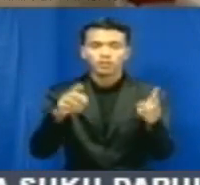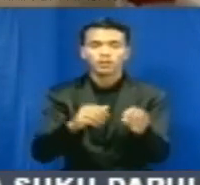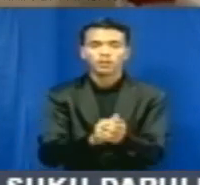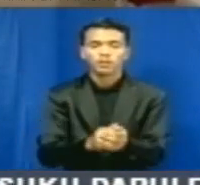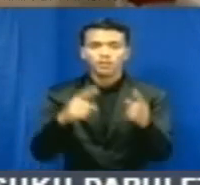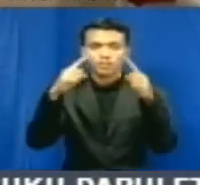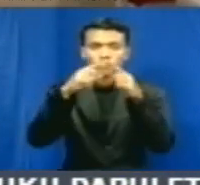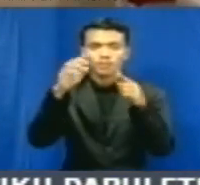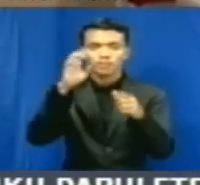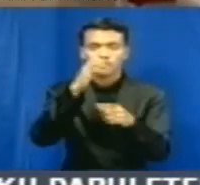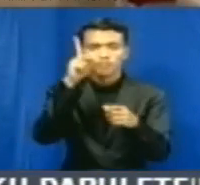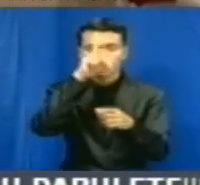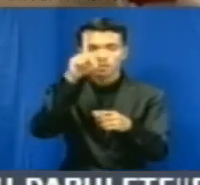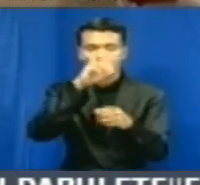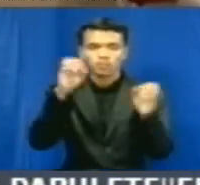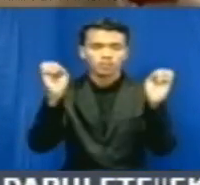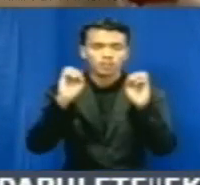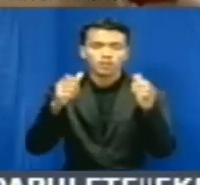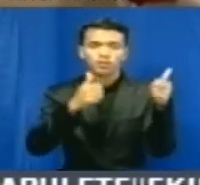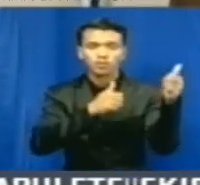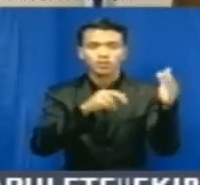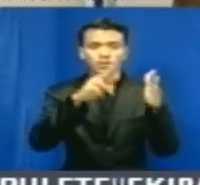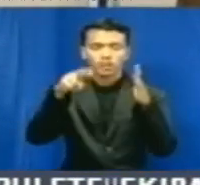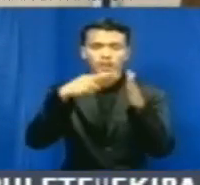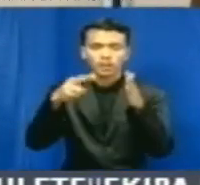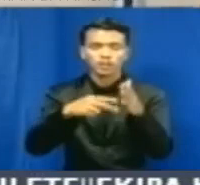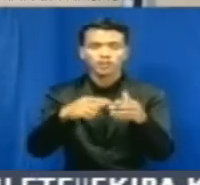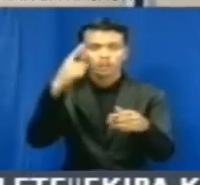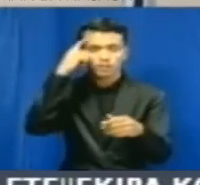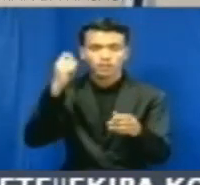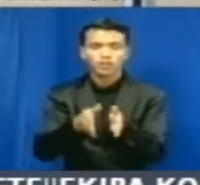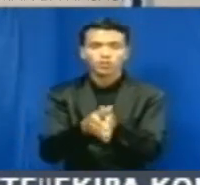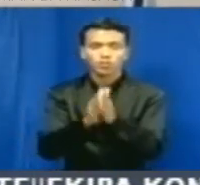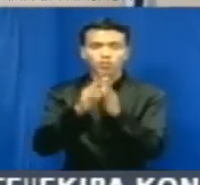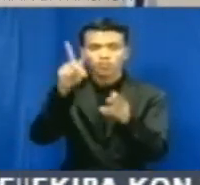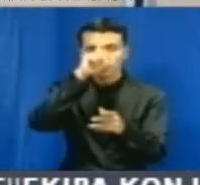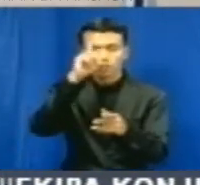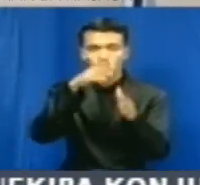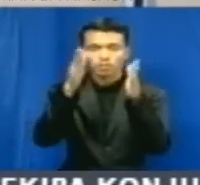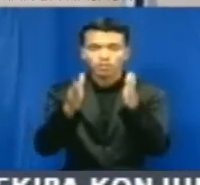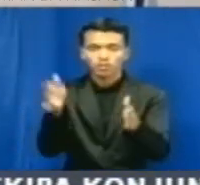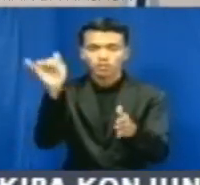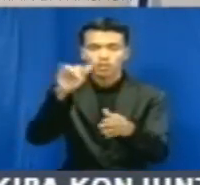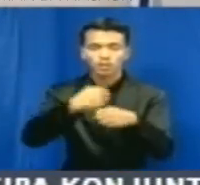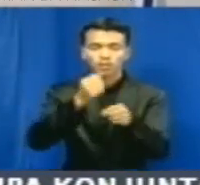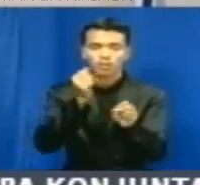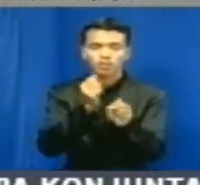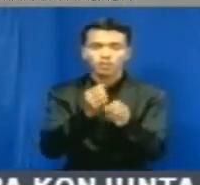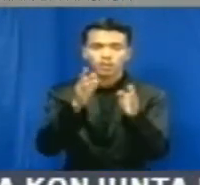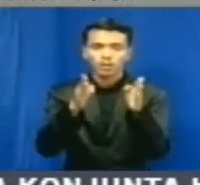preliminário da pesquisa se dá o tuir formato. Também é minha parte russo da pesquisador Cira a Torradia.